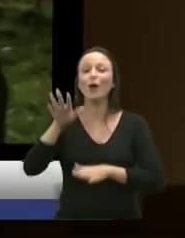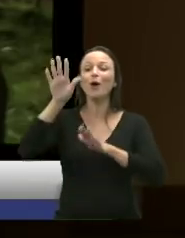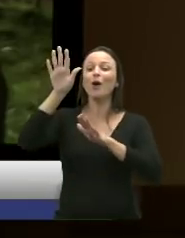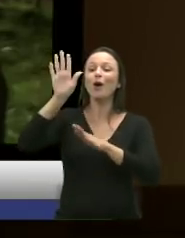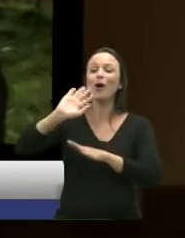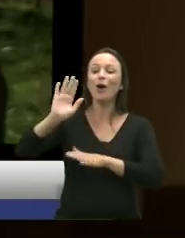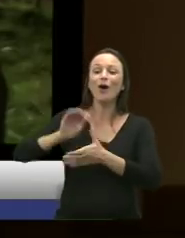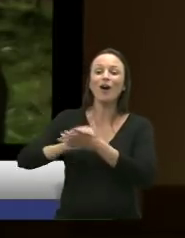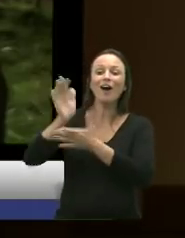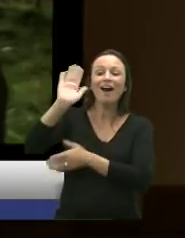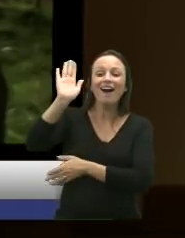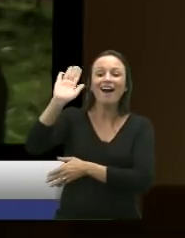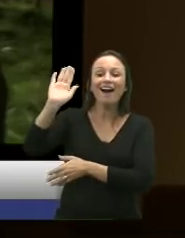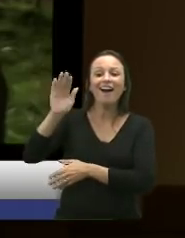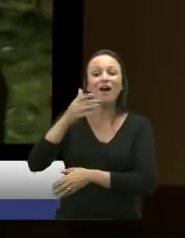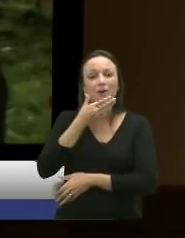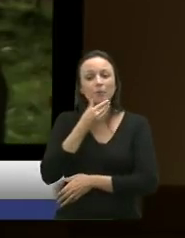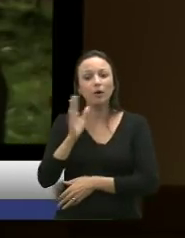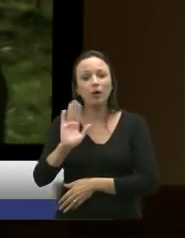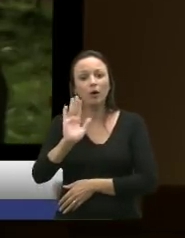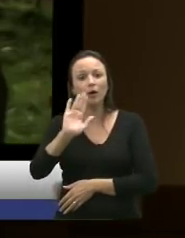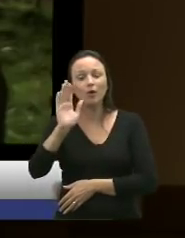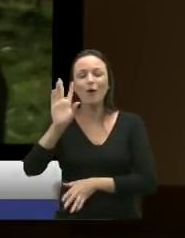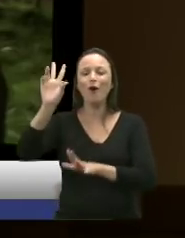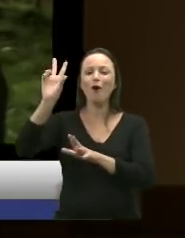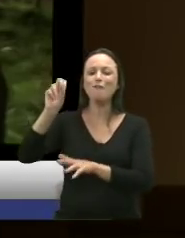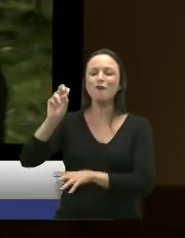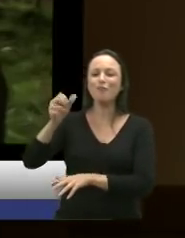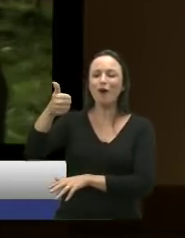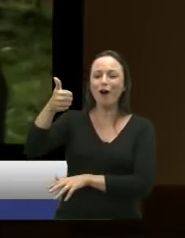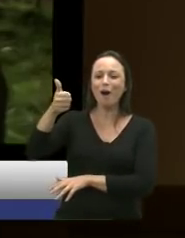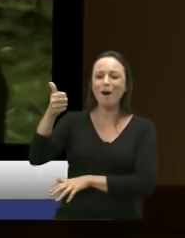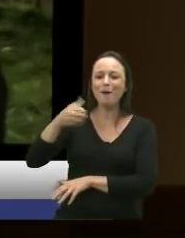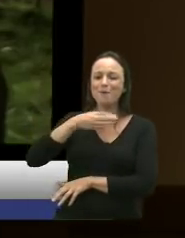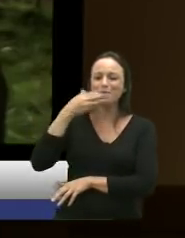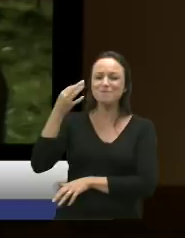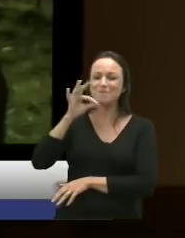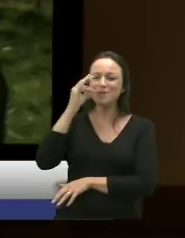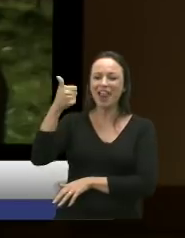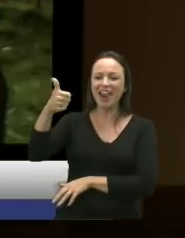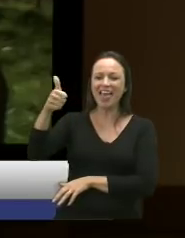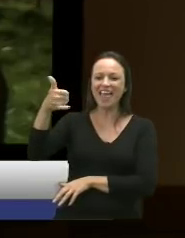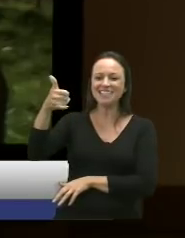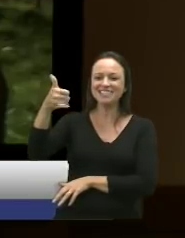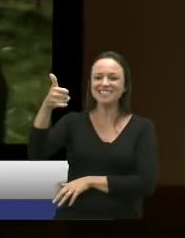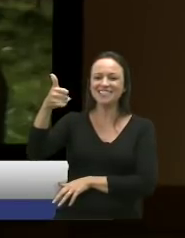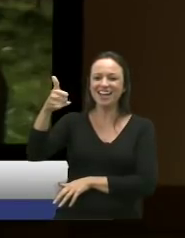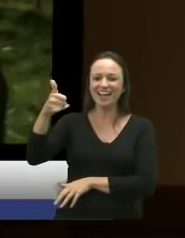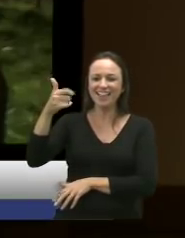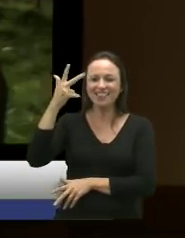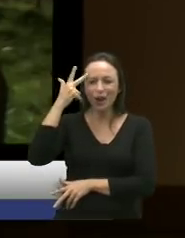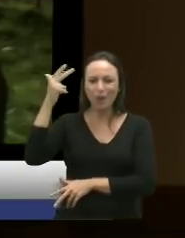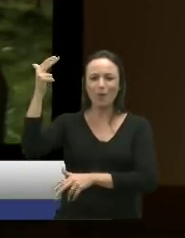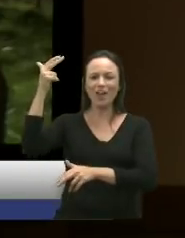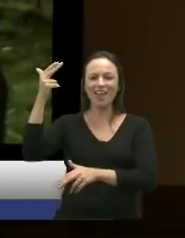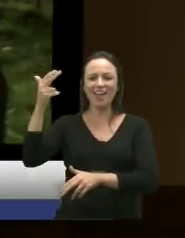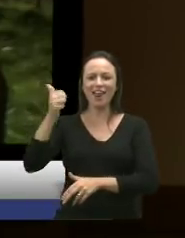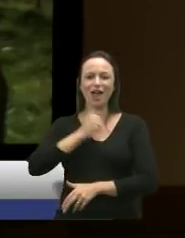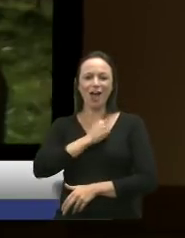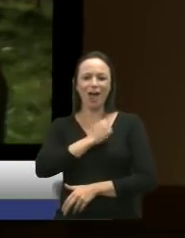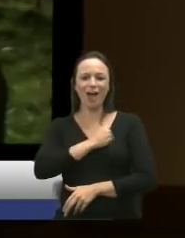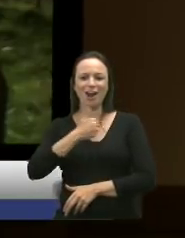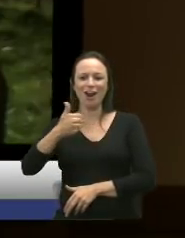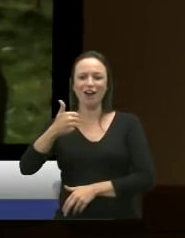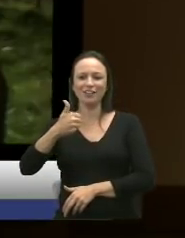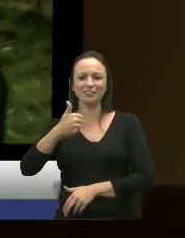esses garotos. Aí vô, beleza? Tranquilo, é nóis. E